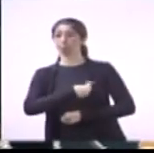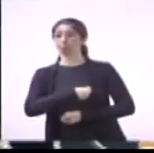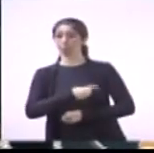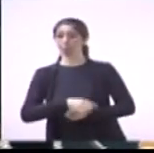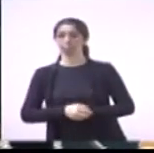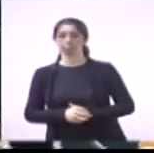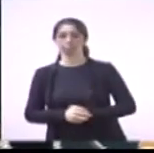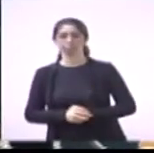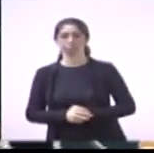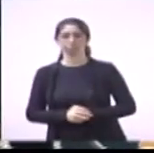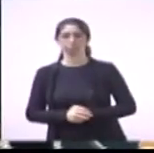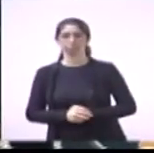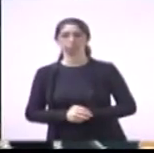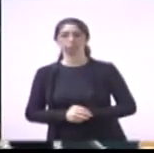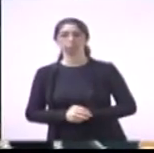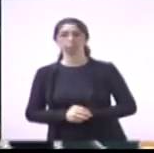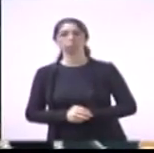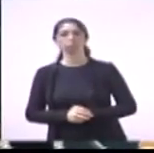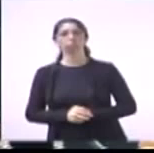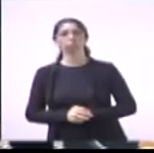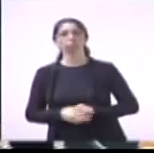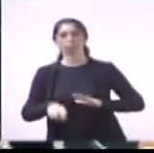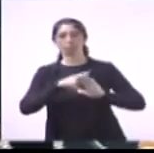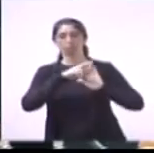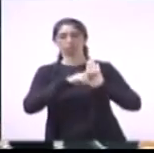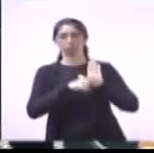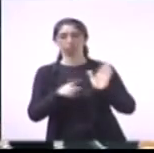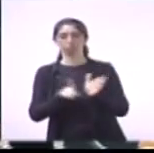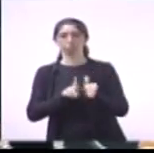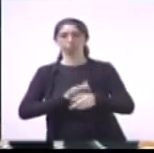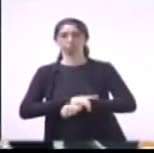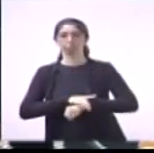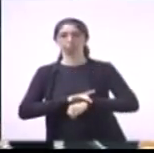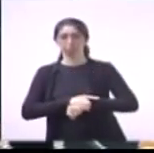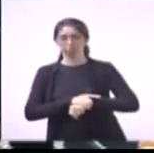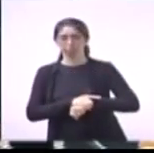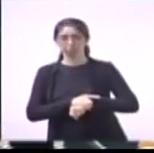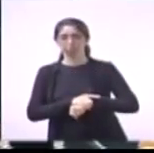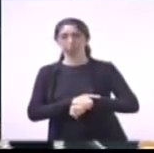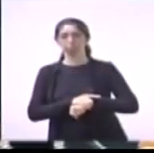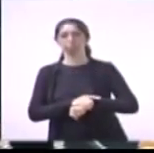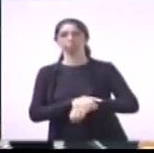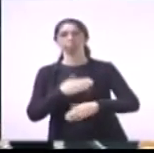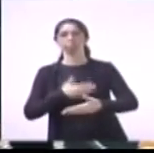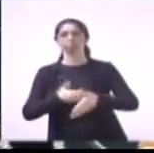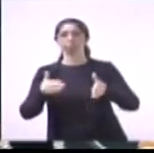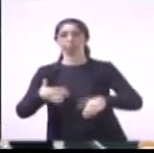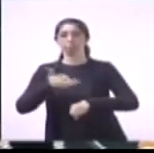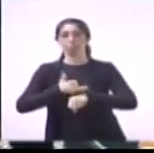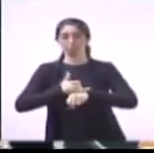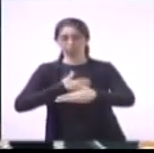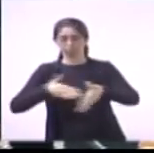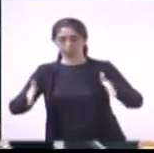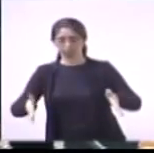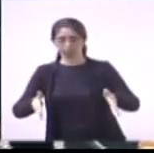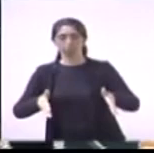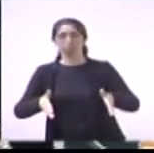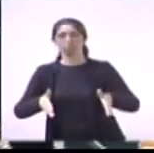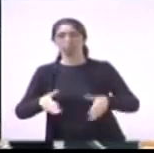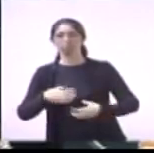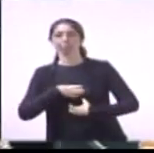dispõe sobre a medida de segurança com relação à permanência de caçambas nas vias